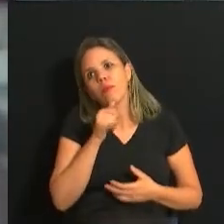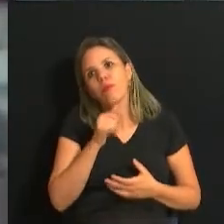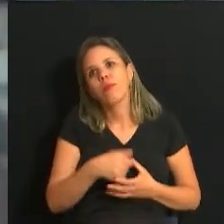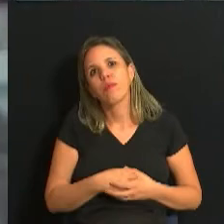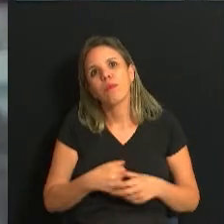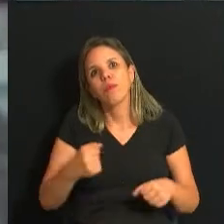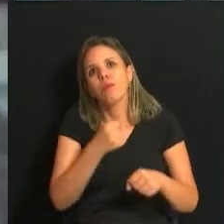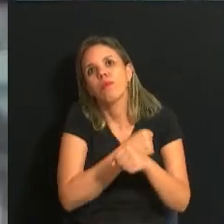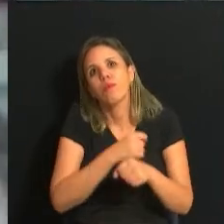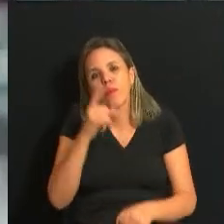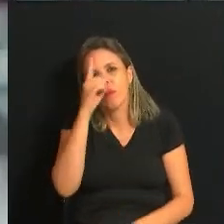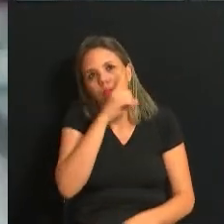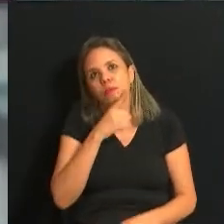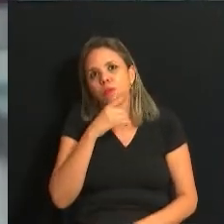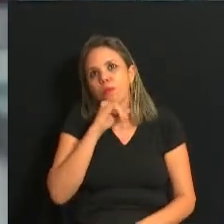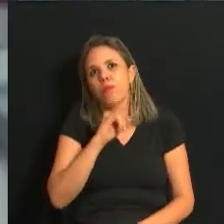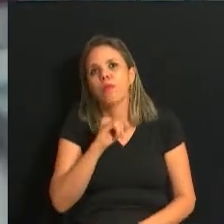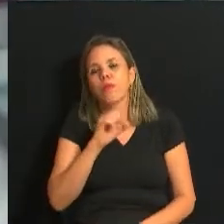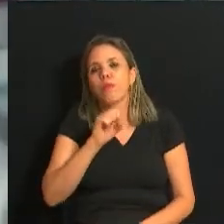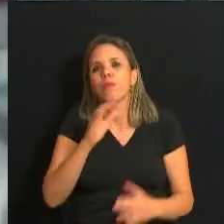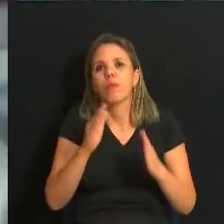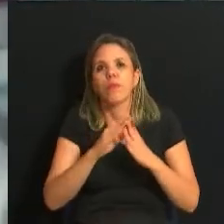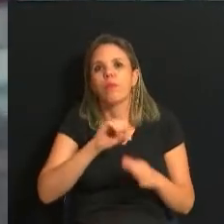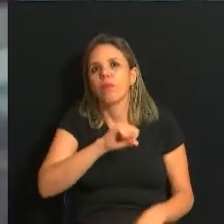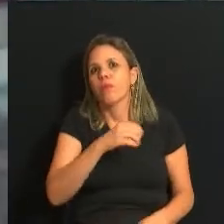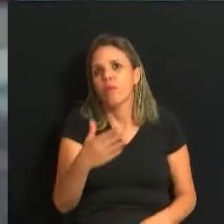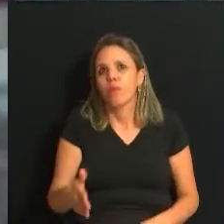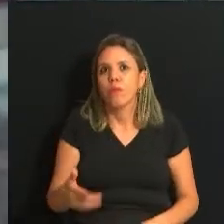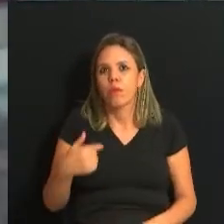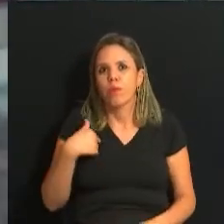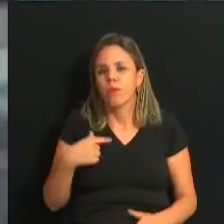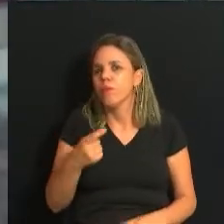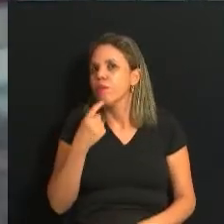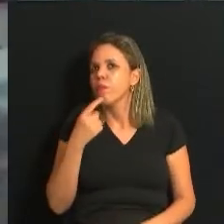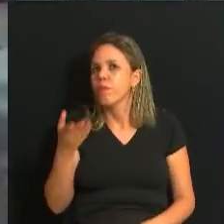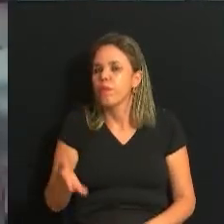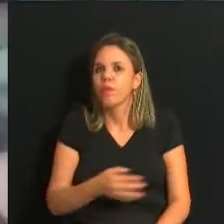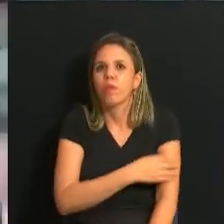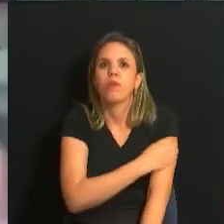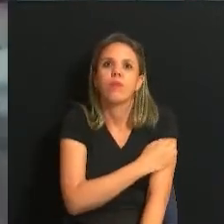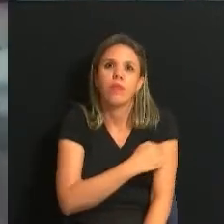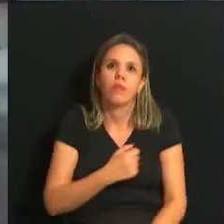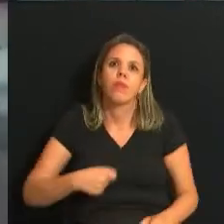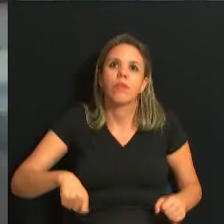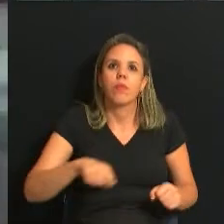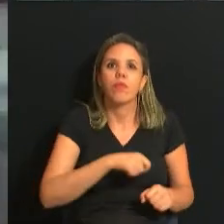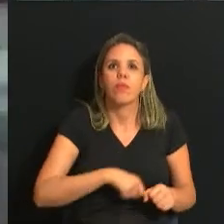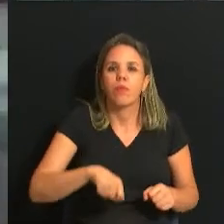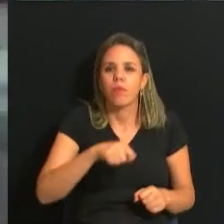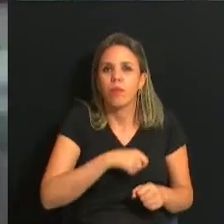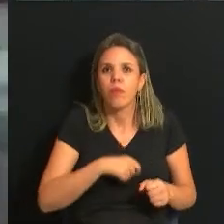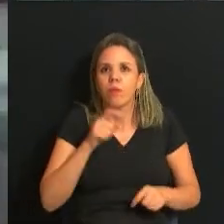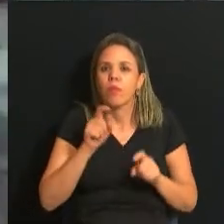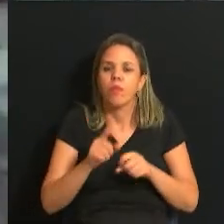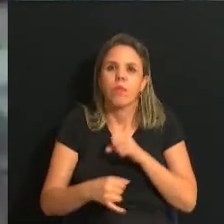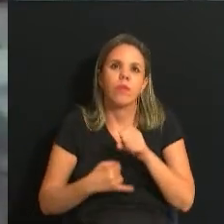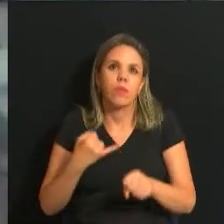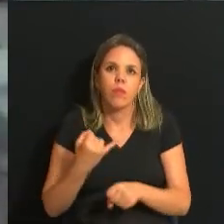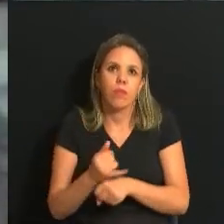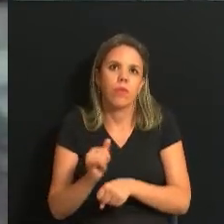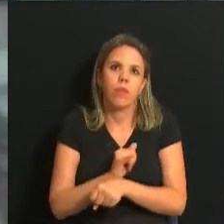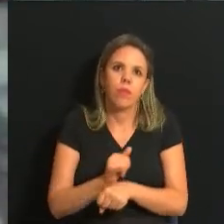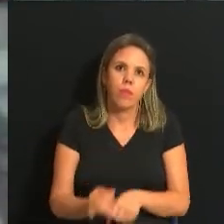domingo com meu pai, que mora em Santos, e eu aqui em Campinas, a gente cozinhando online. A gente tem que encontrar alternativas.